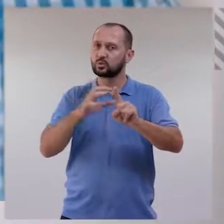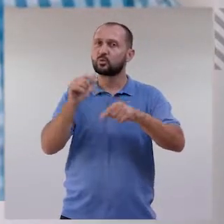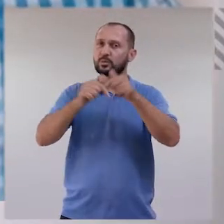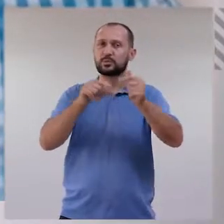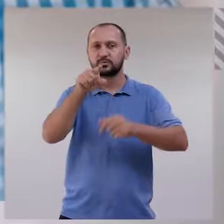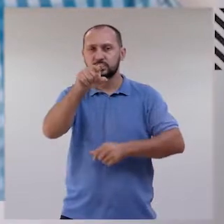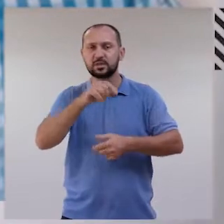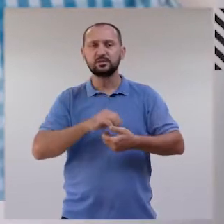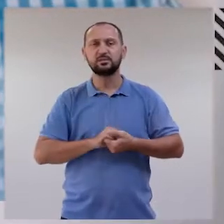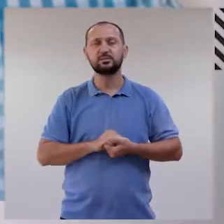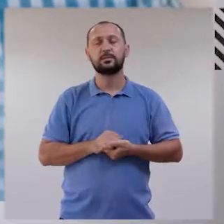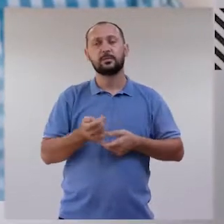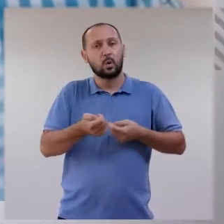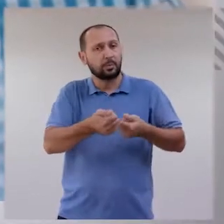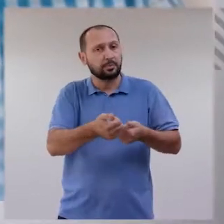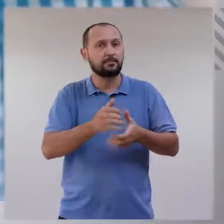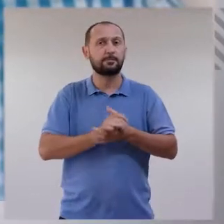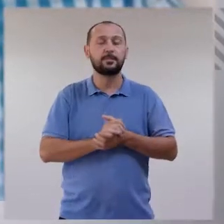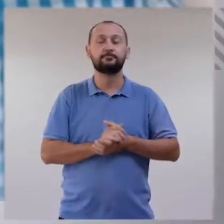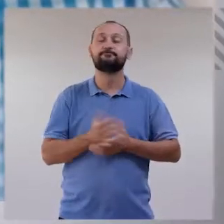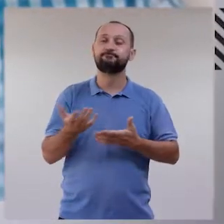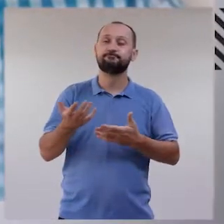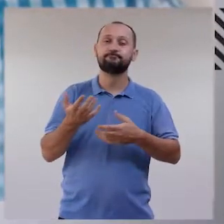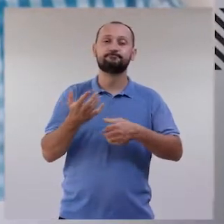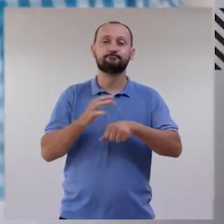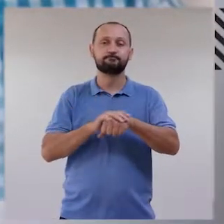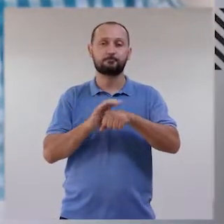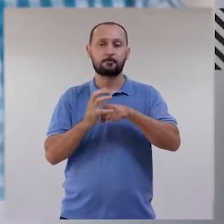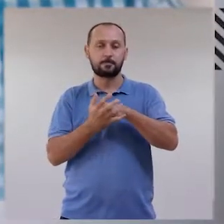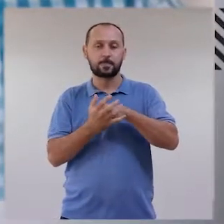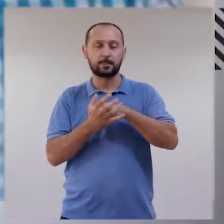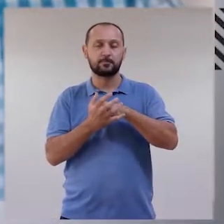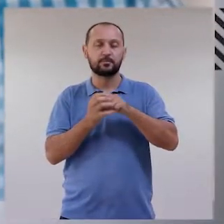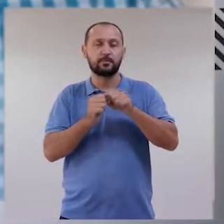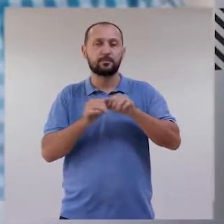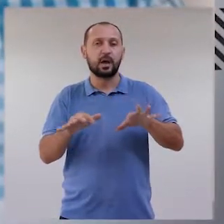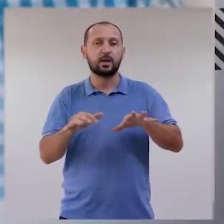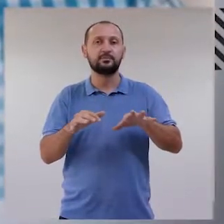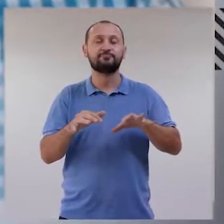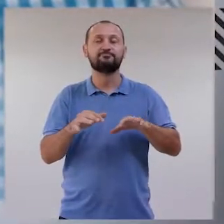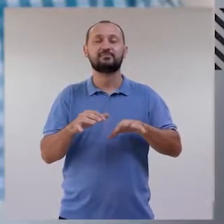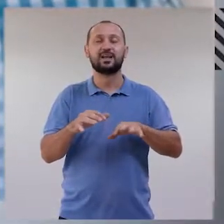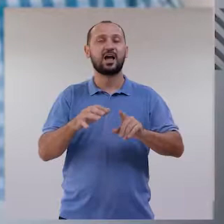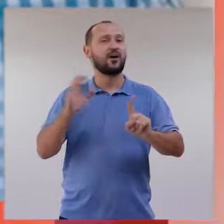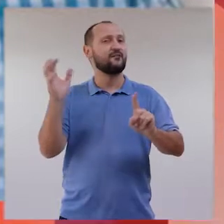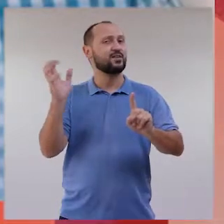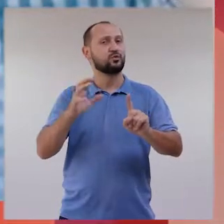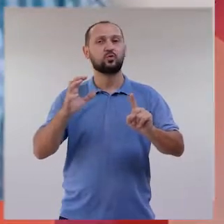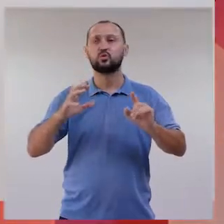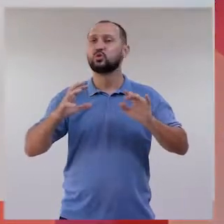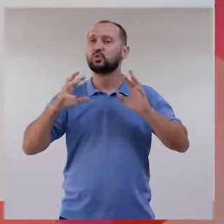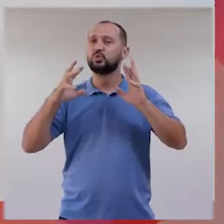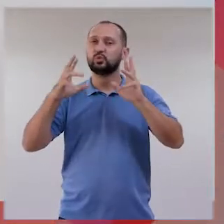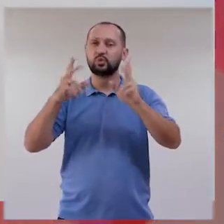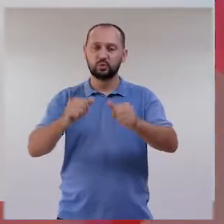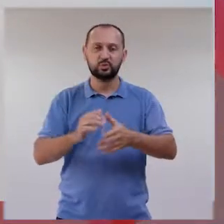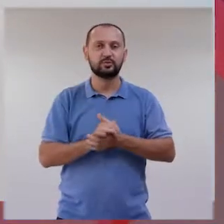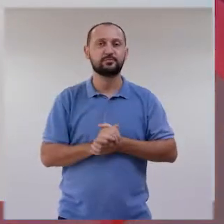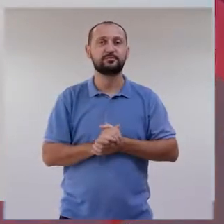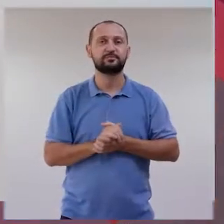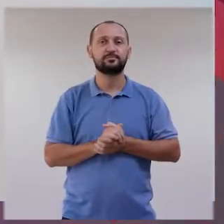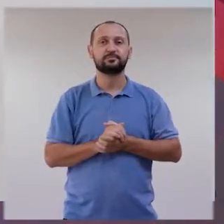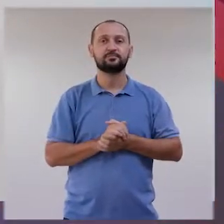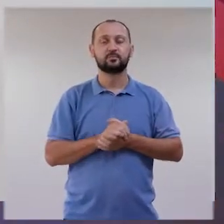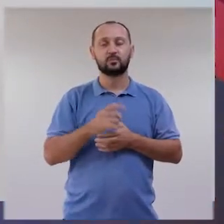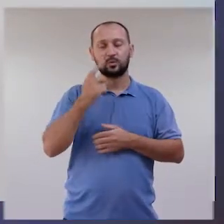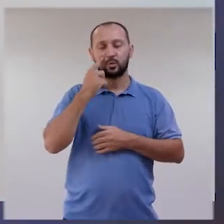as doações. Então, a pandemia, ela afetou de uma forma geral, acho que tudo, né? Com